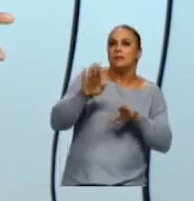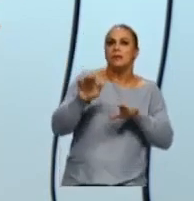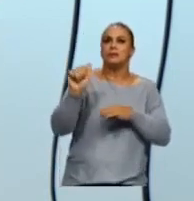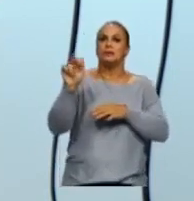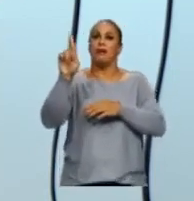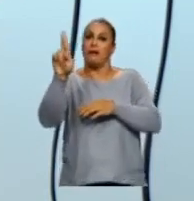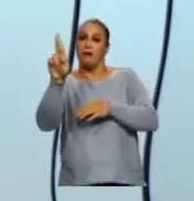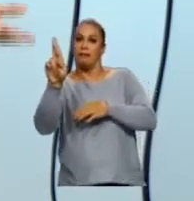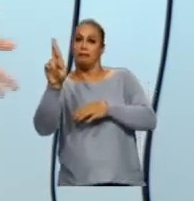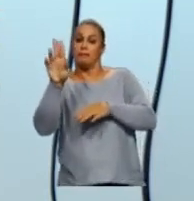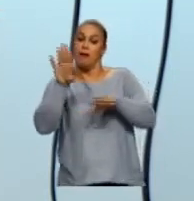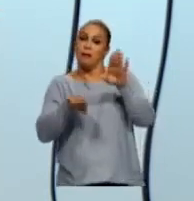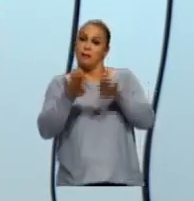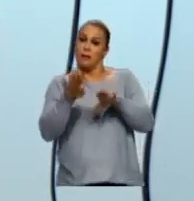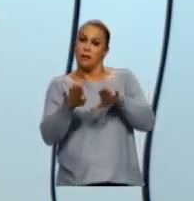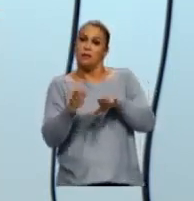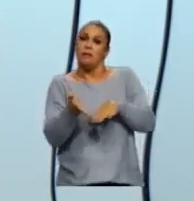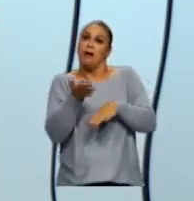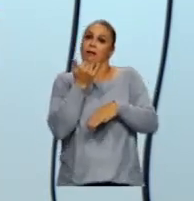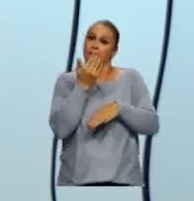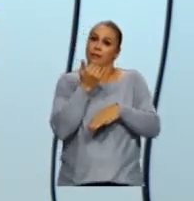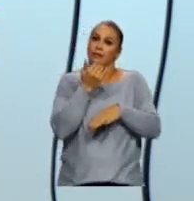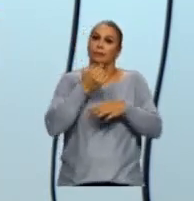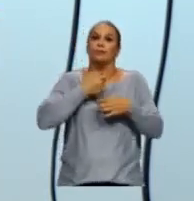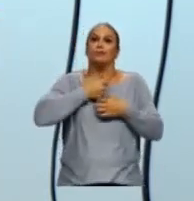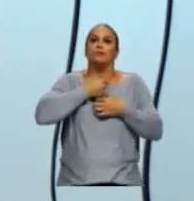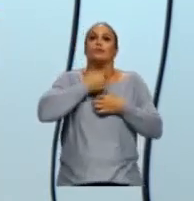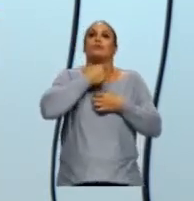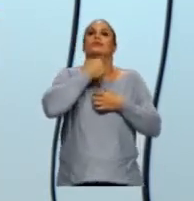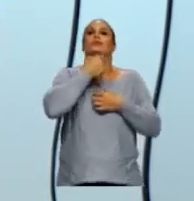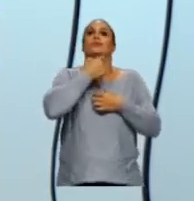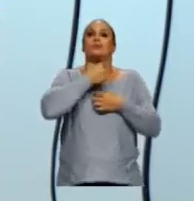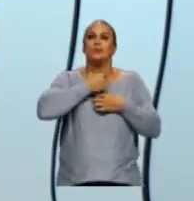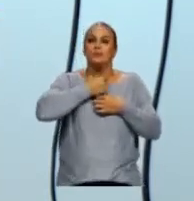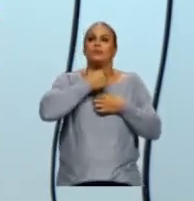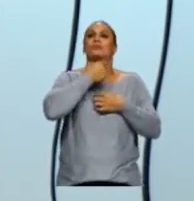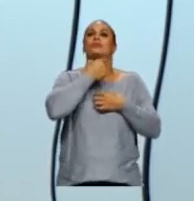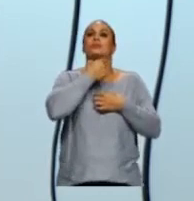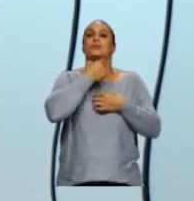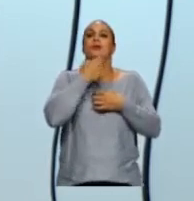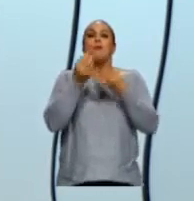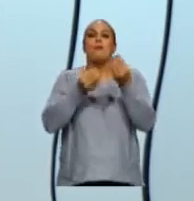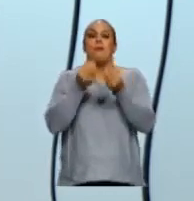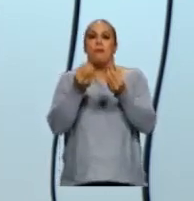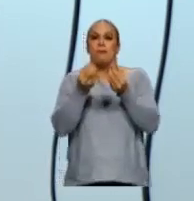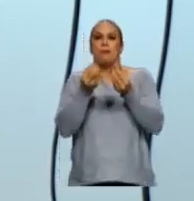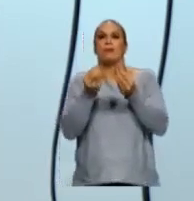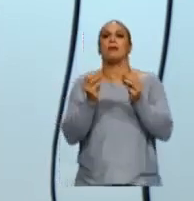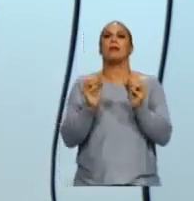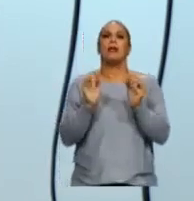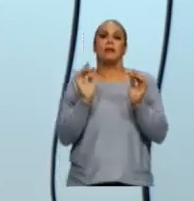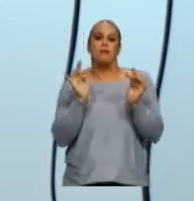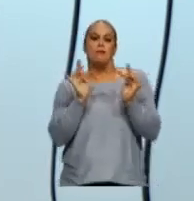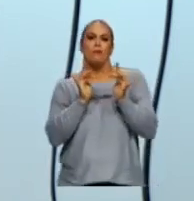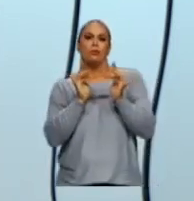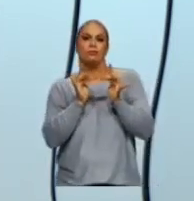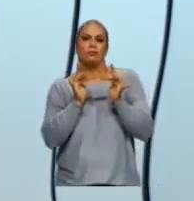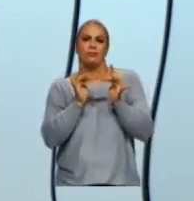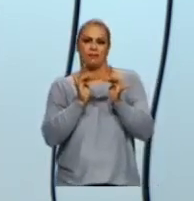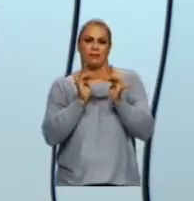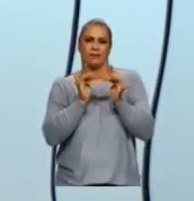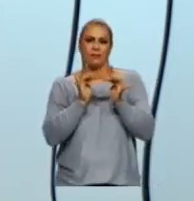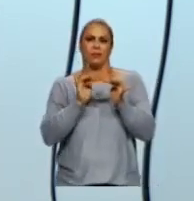durante a digestão, vai passar o alimento. Então, a faringe é um órgão que vai comunicar com a traqueia.